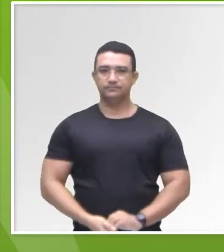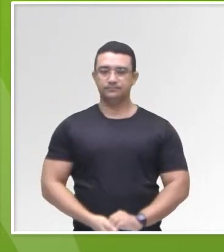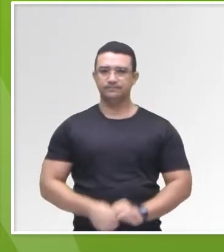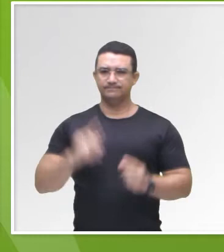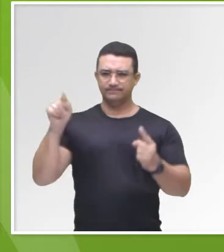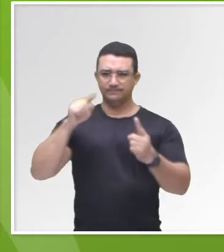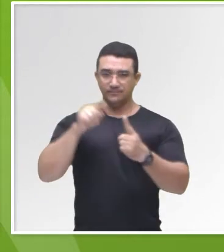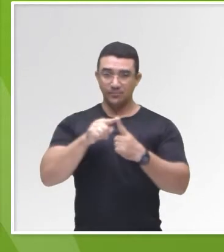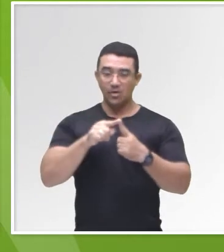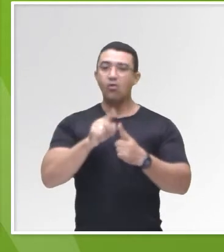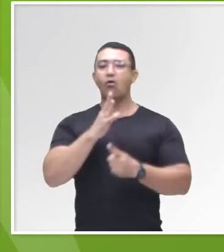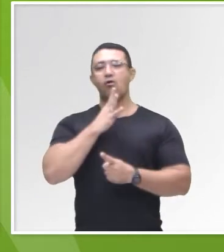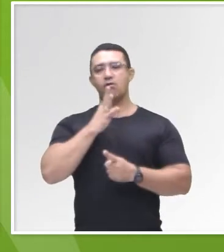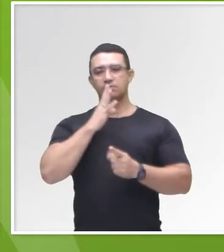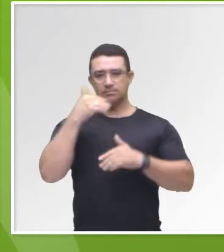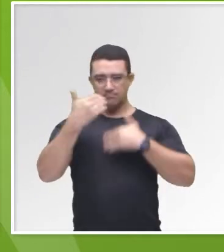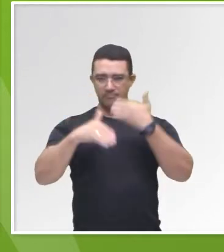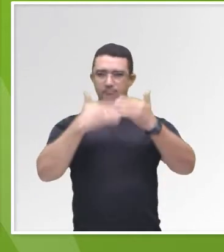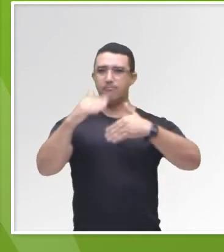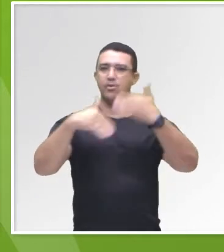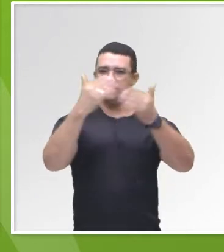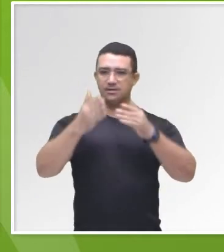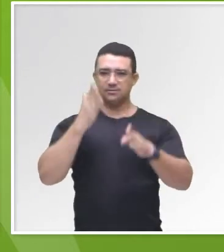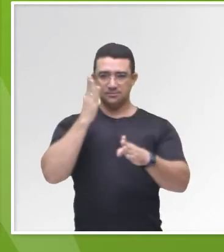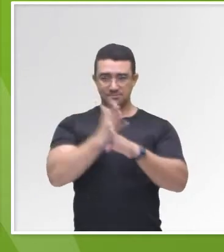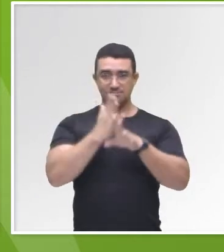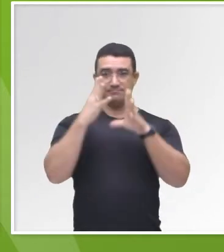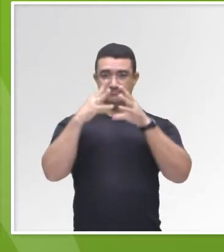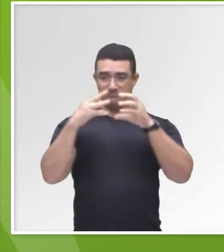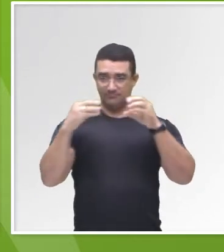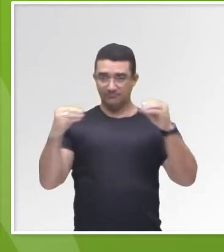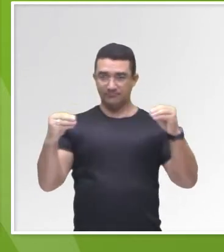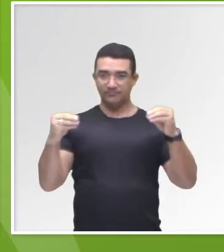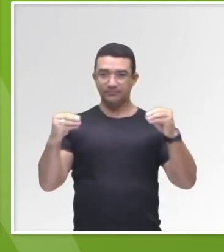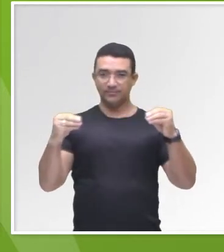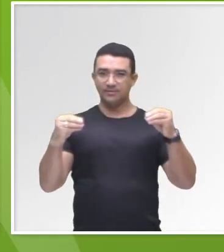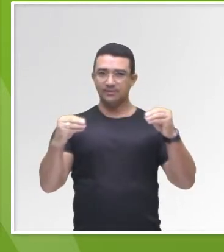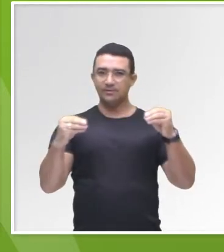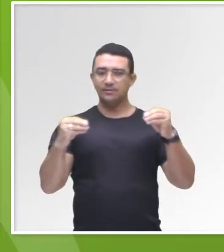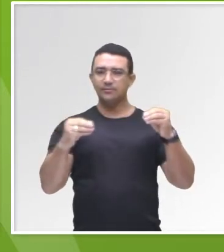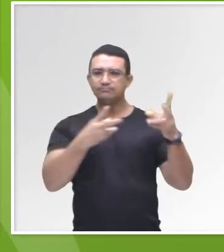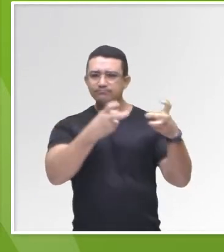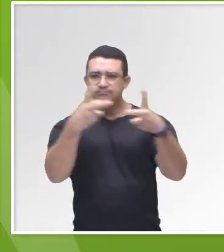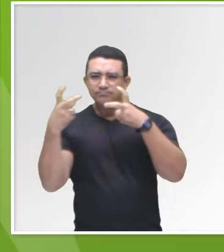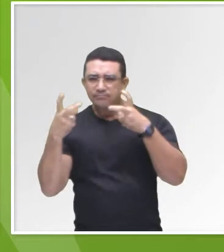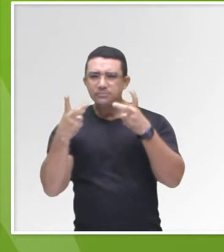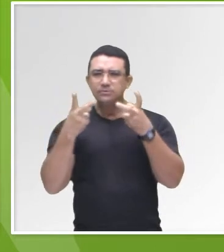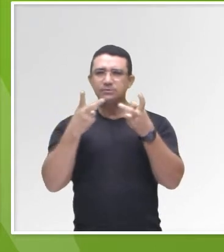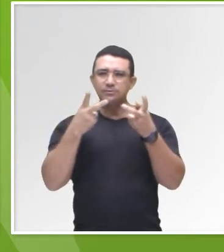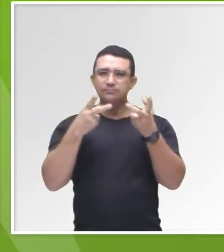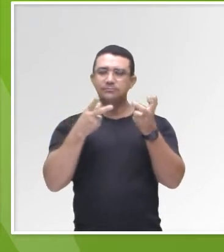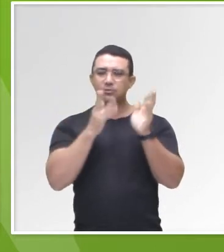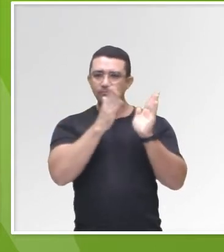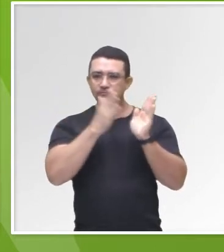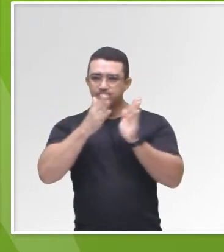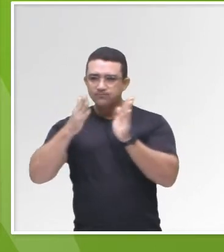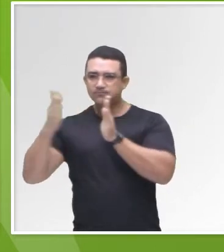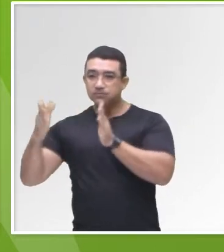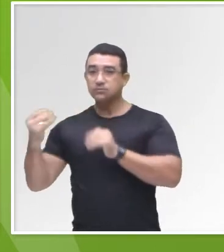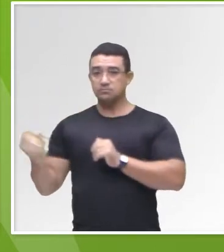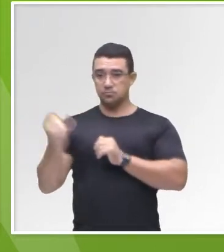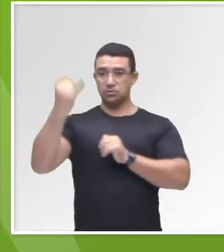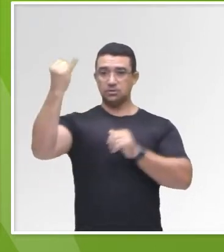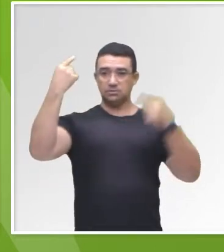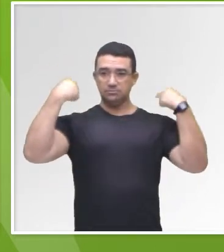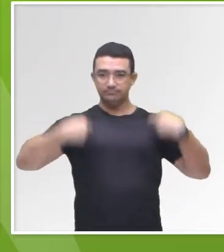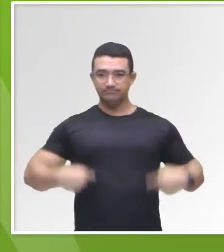Habilidade: conhecer o processo da mitose, identificar as suas etapas e sua importância para o